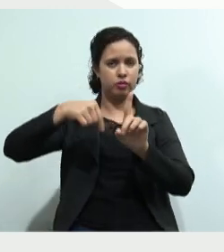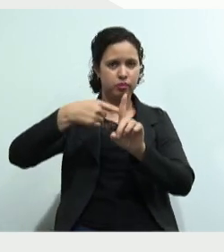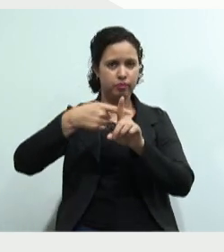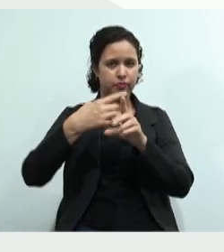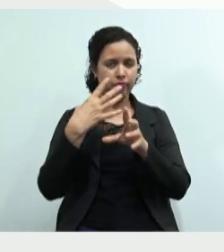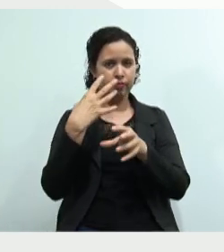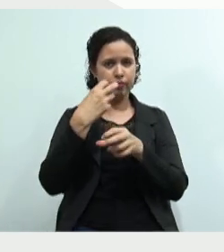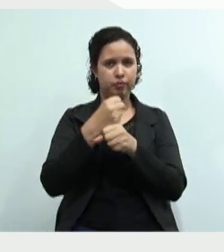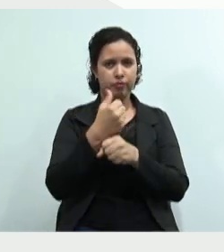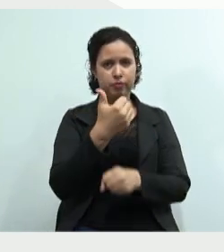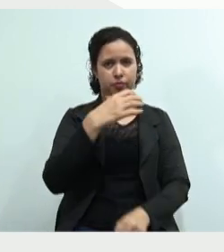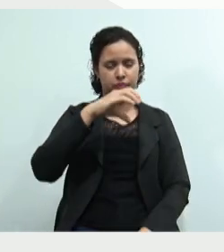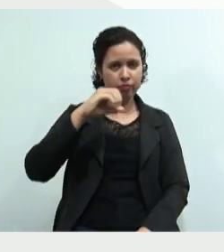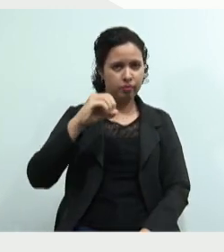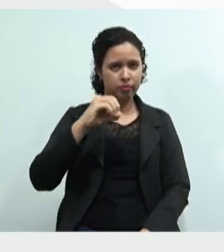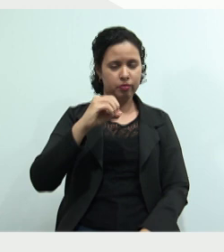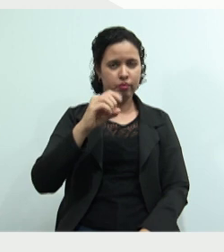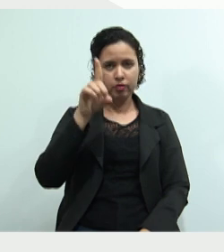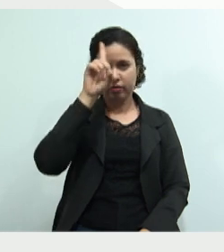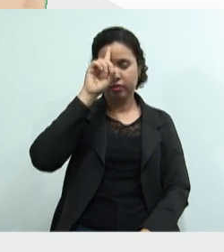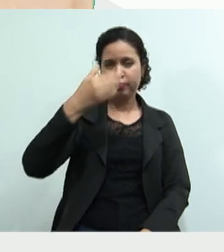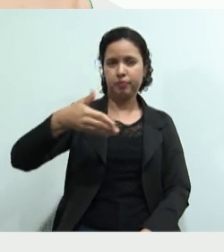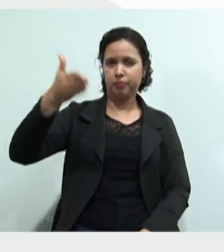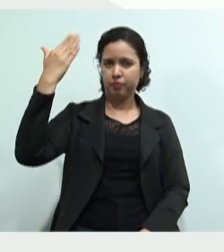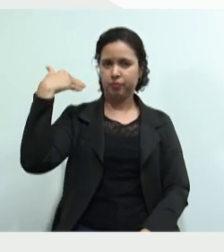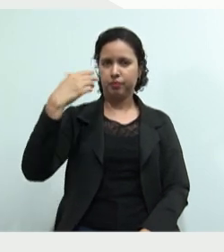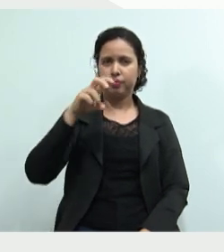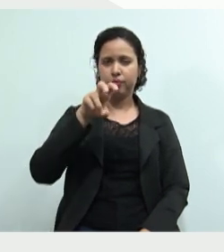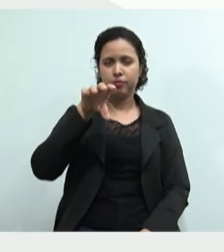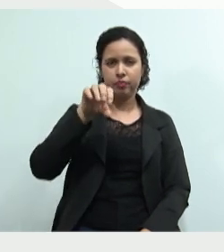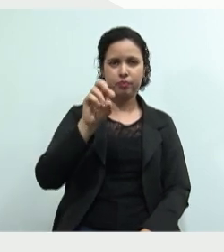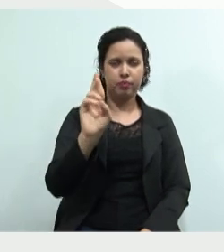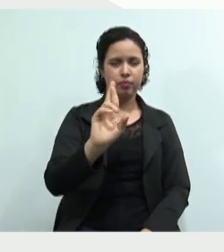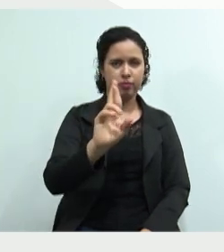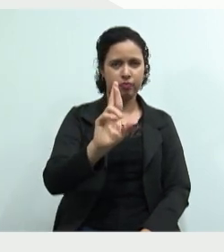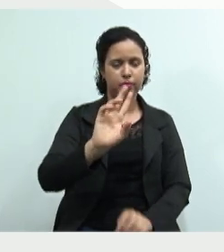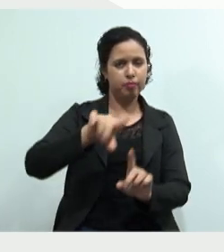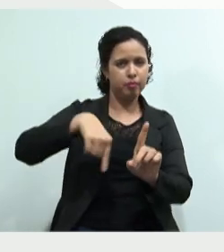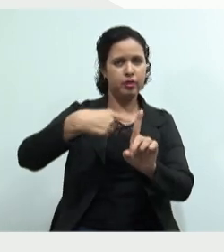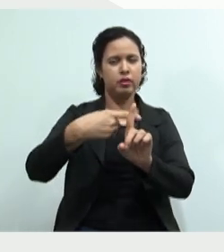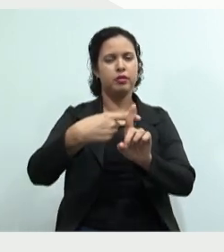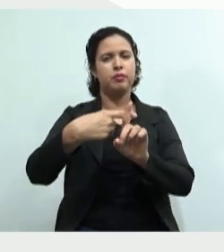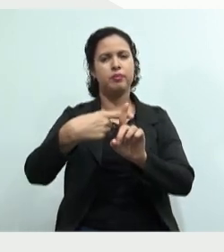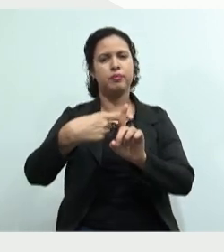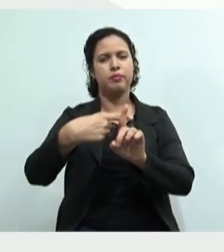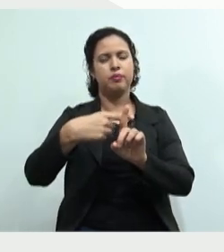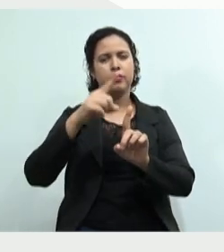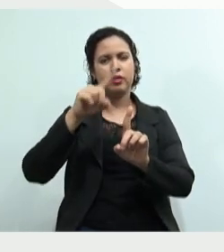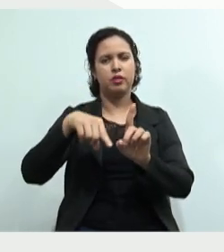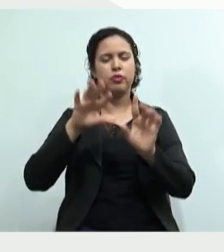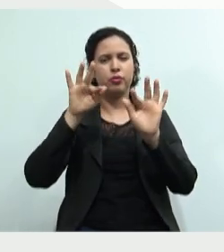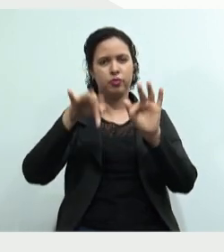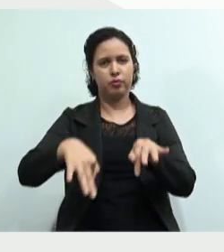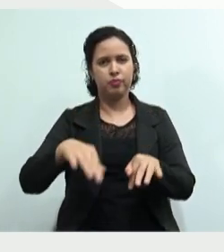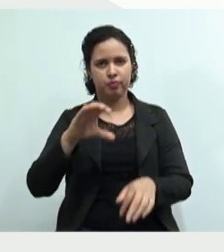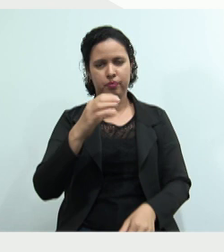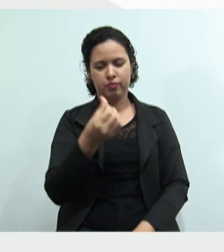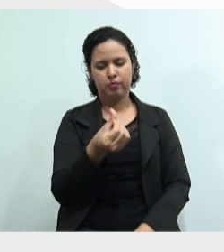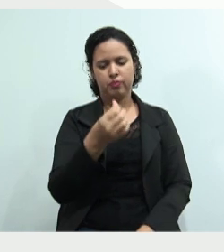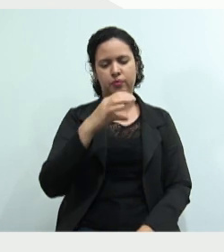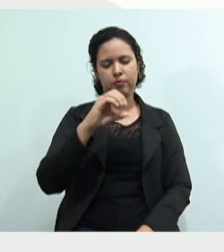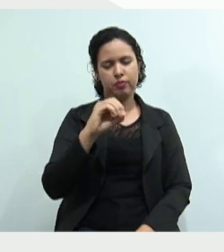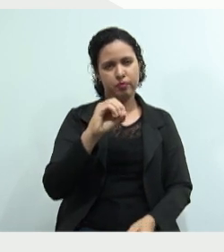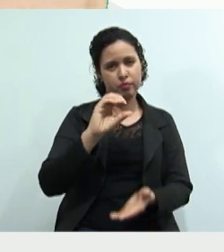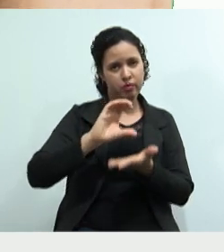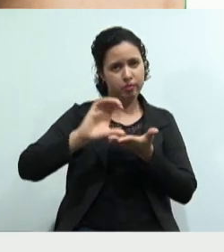10 cadernos do dia anterior, que é R$ 50,00, mais o custo total dos 60 cadernos da compra do